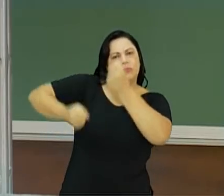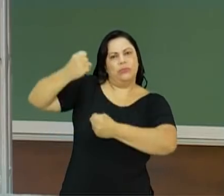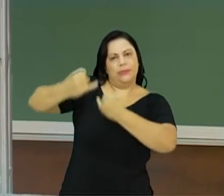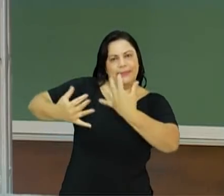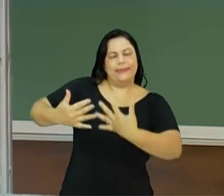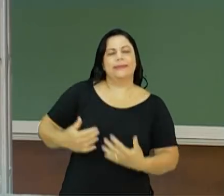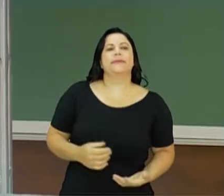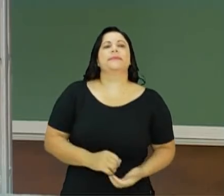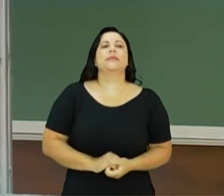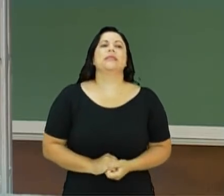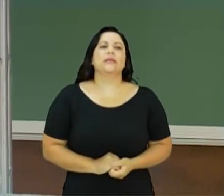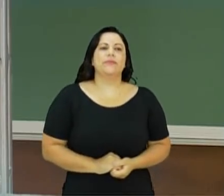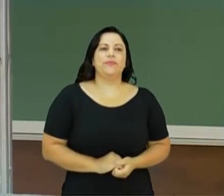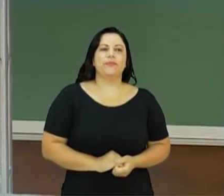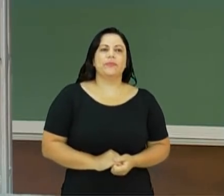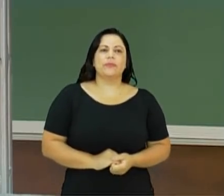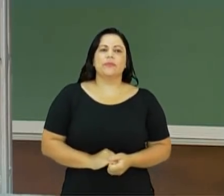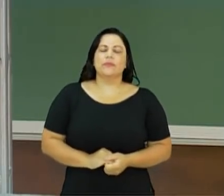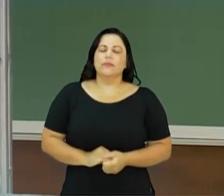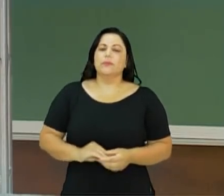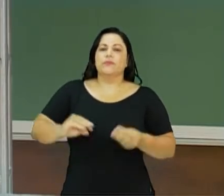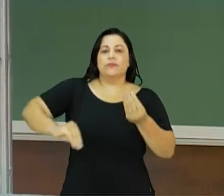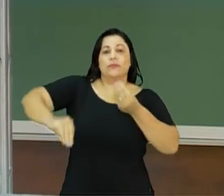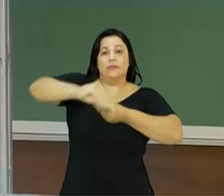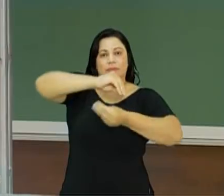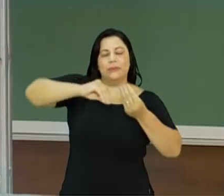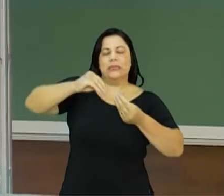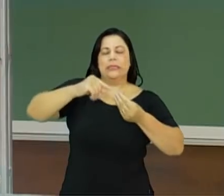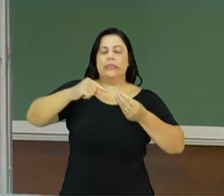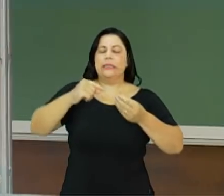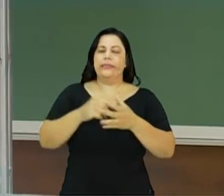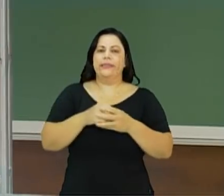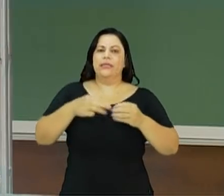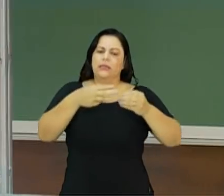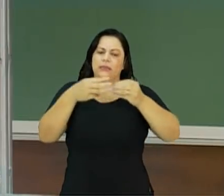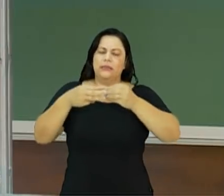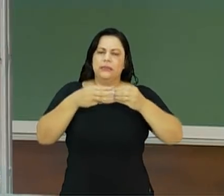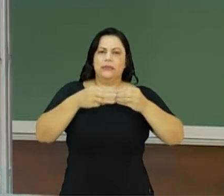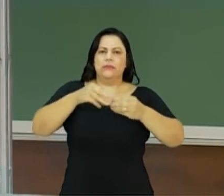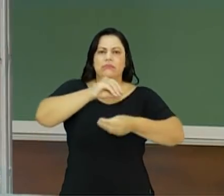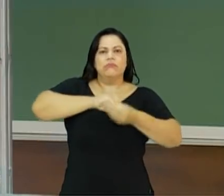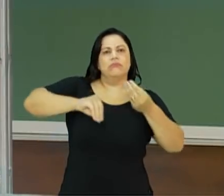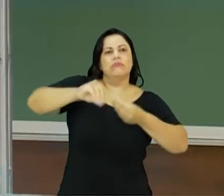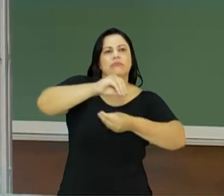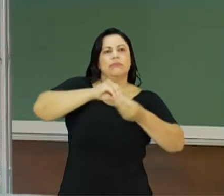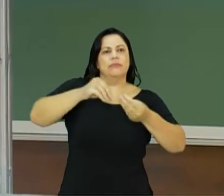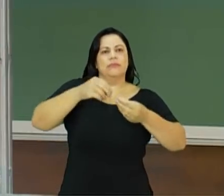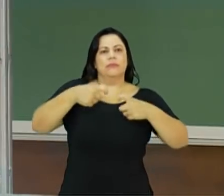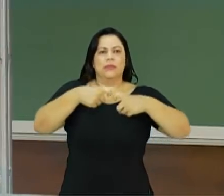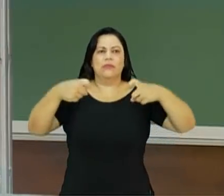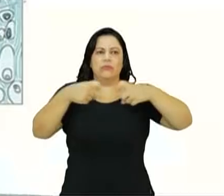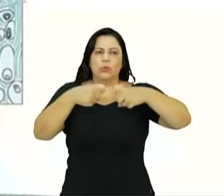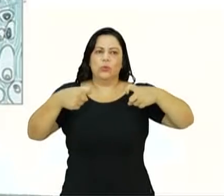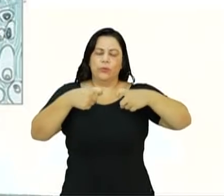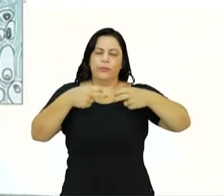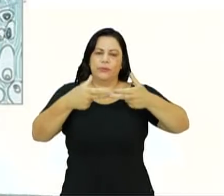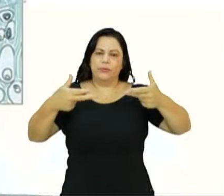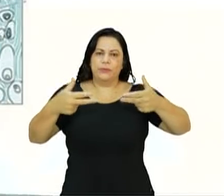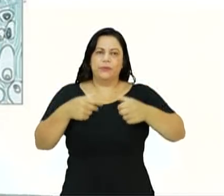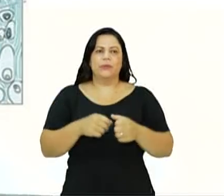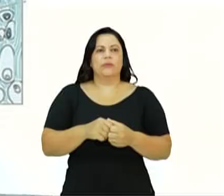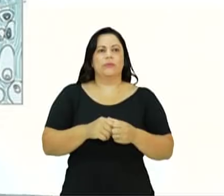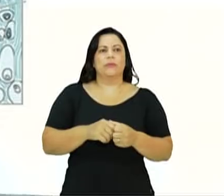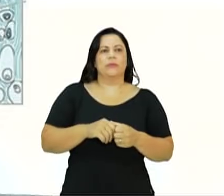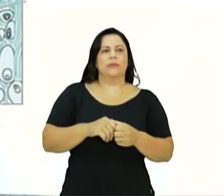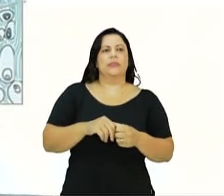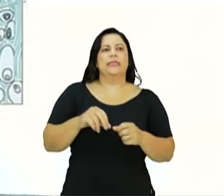importante, tá? A substância intercelular, além das fibras colágenas, né, que a gente falou, e dessa substância,